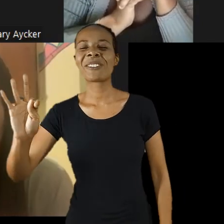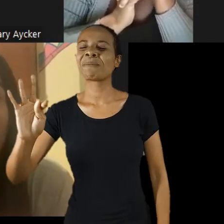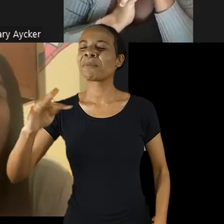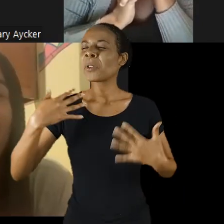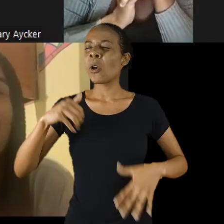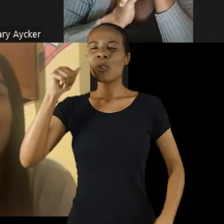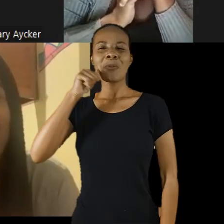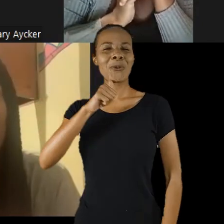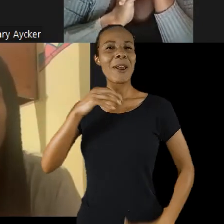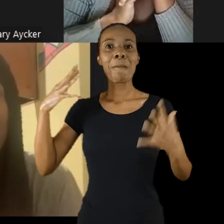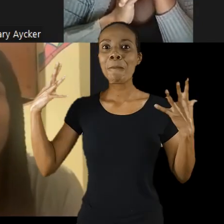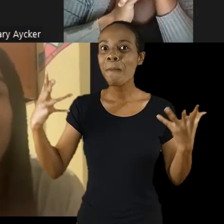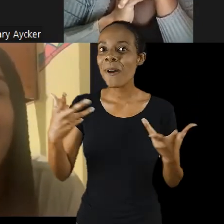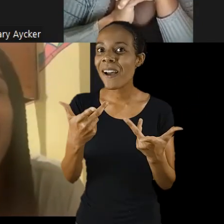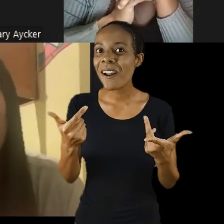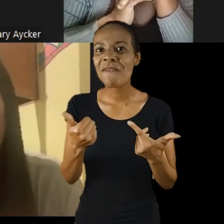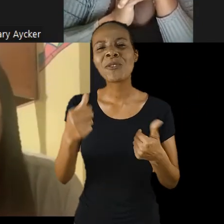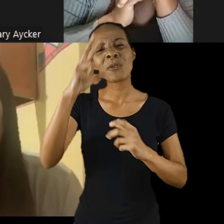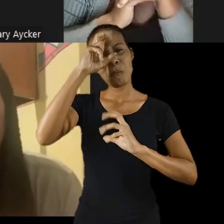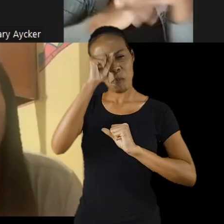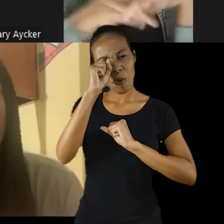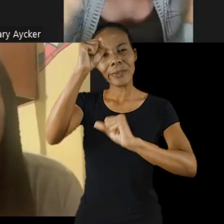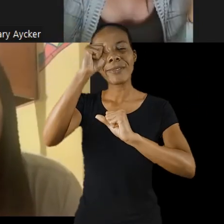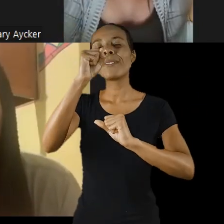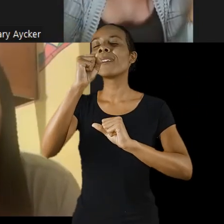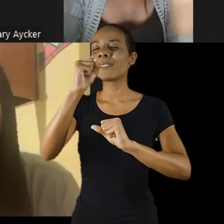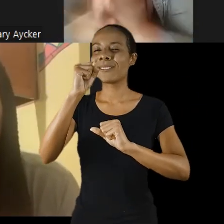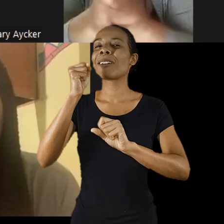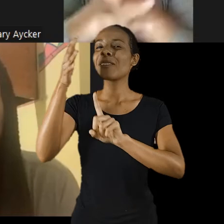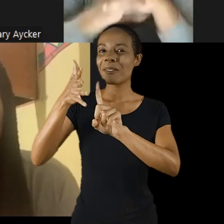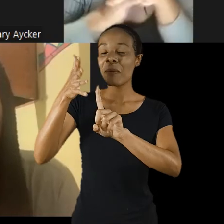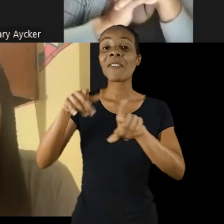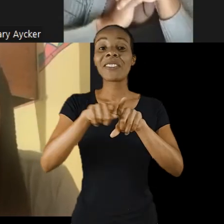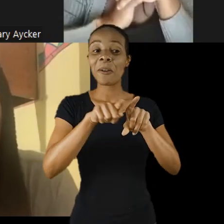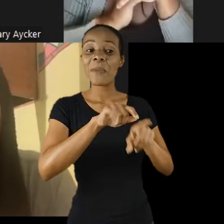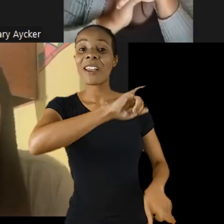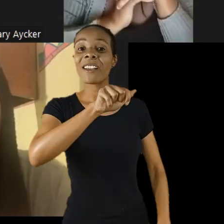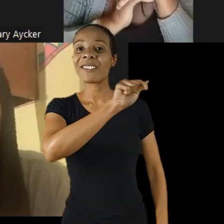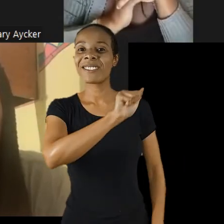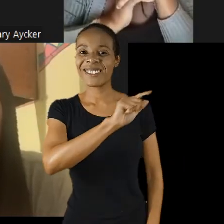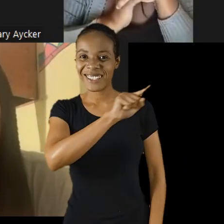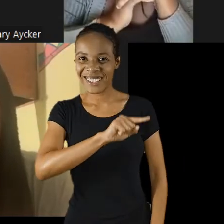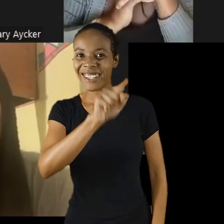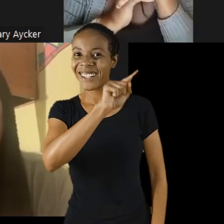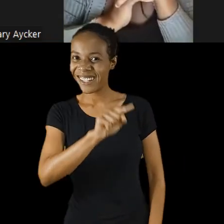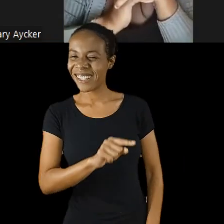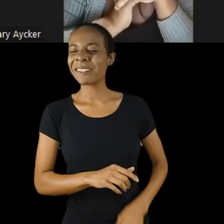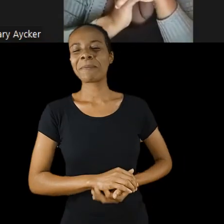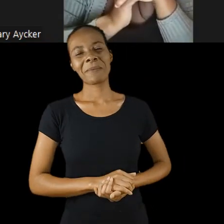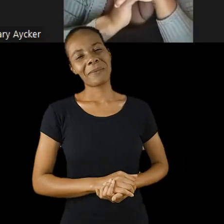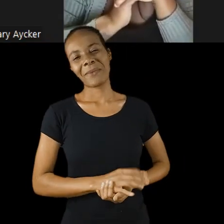fala potente, hein? Tô passada. Jazz é meu mozão, né? E